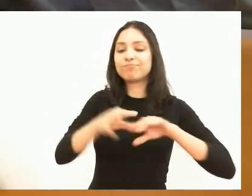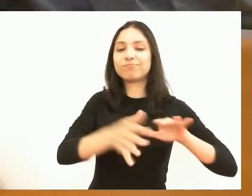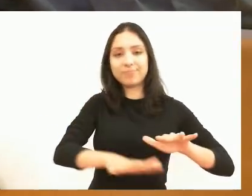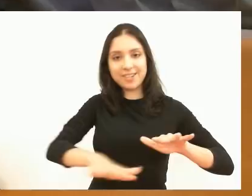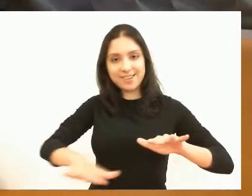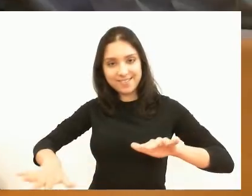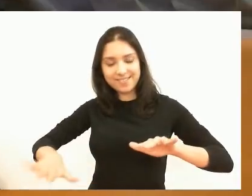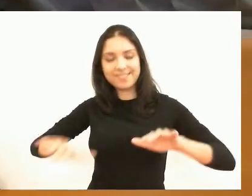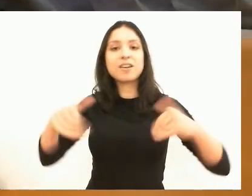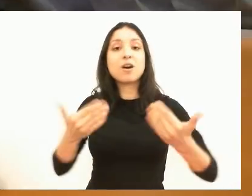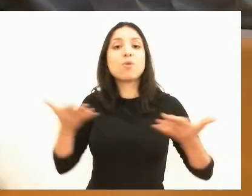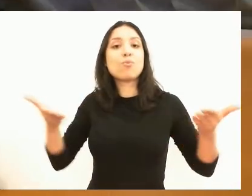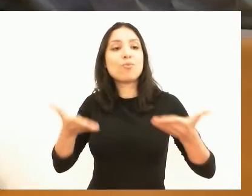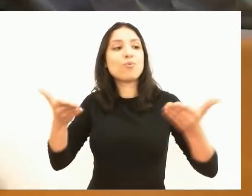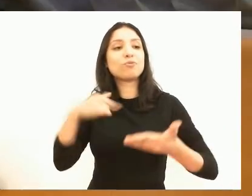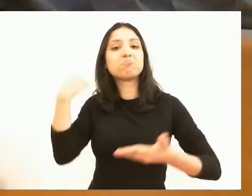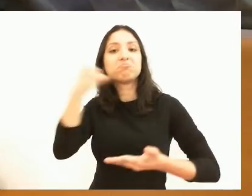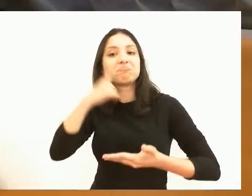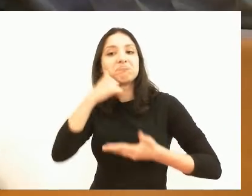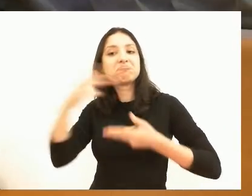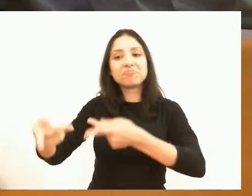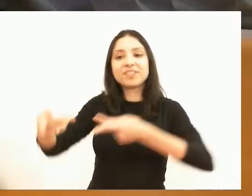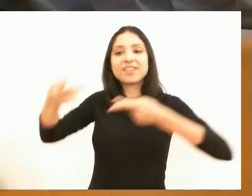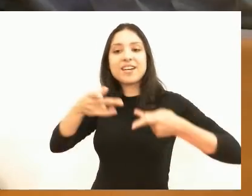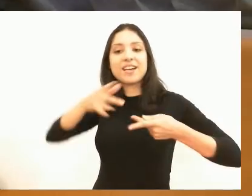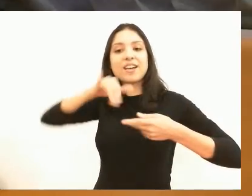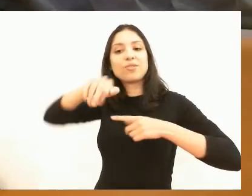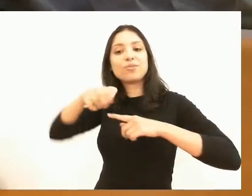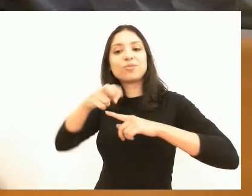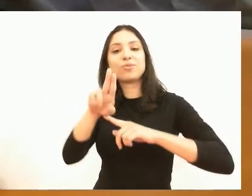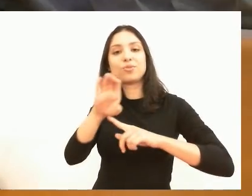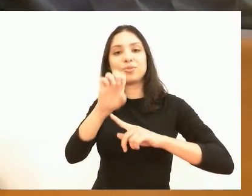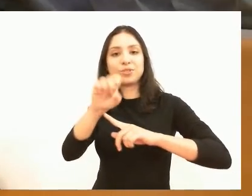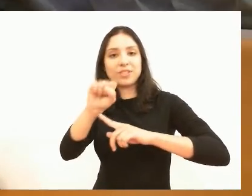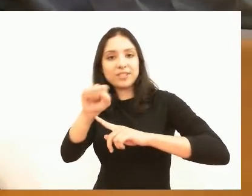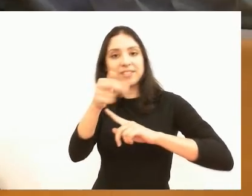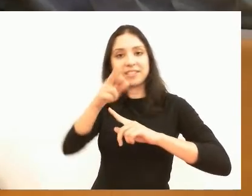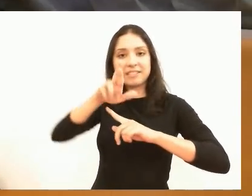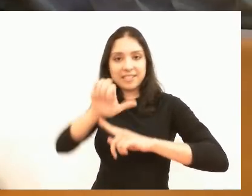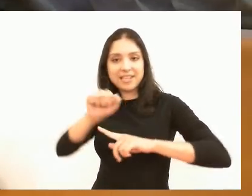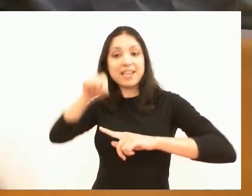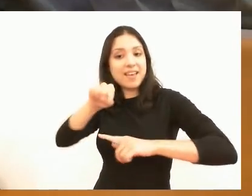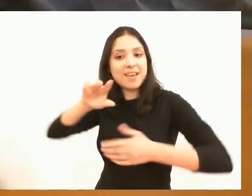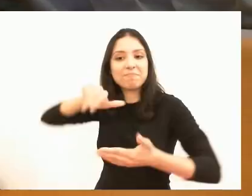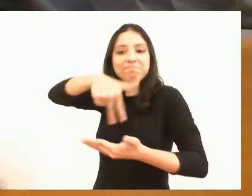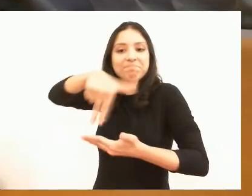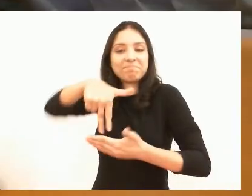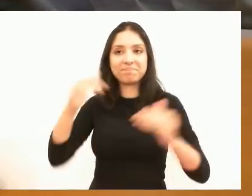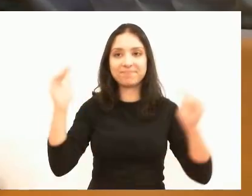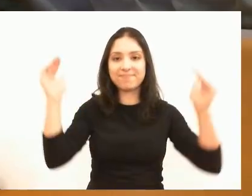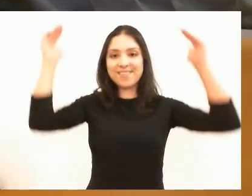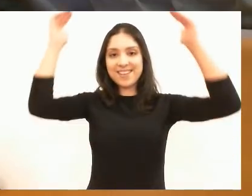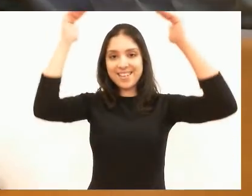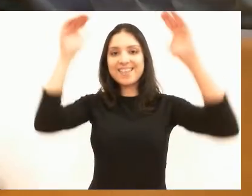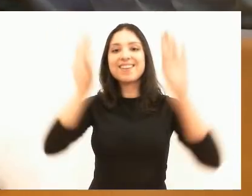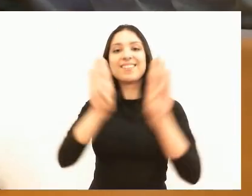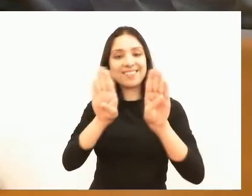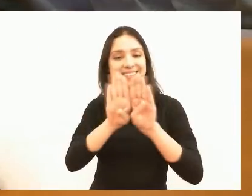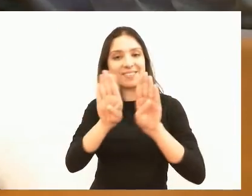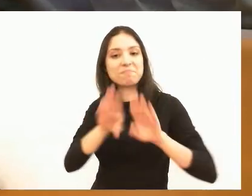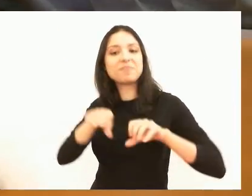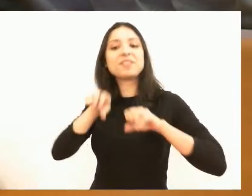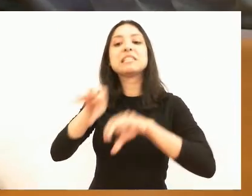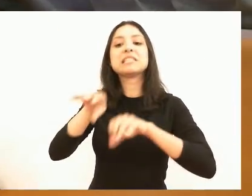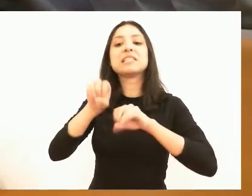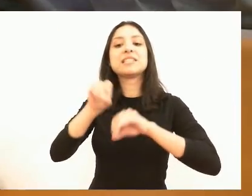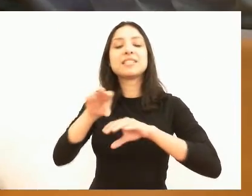querida jussara miller ajustar é bailarina coreógrafa e pesquisadora do movimento